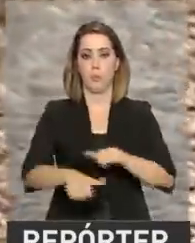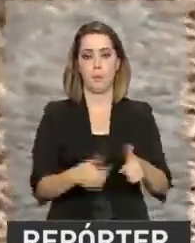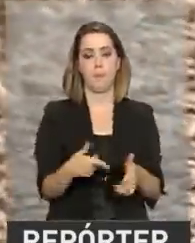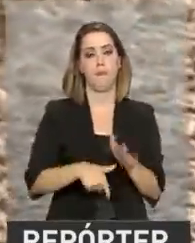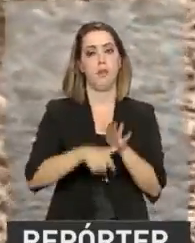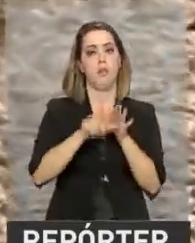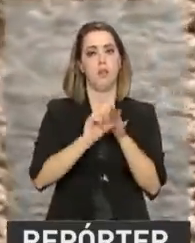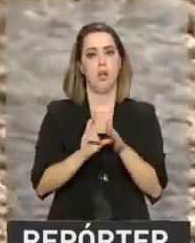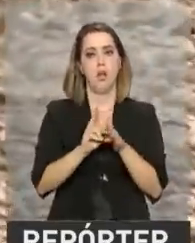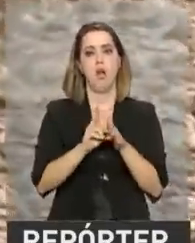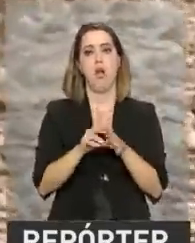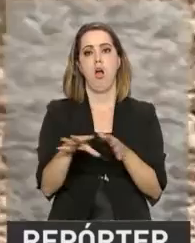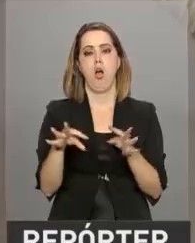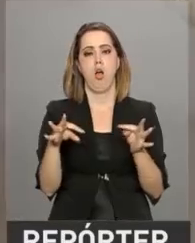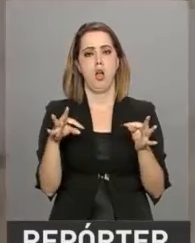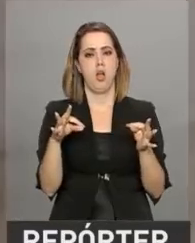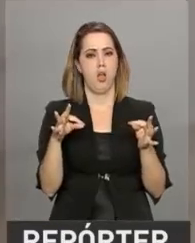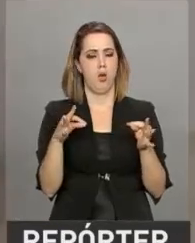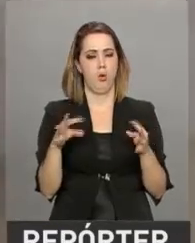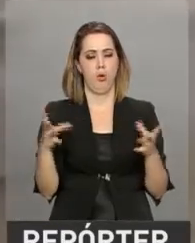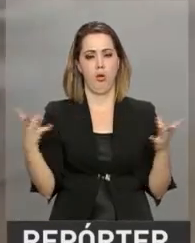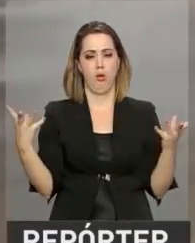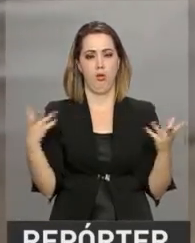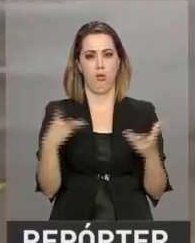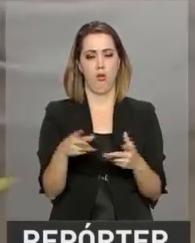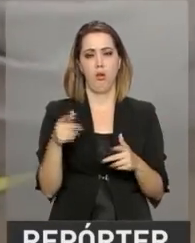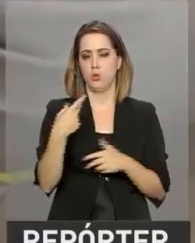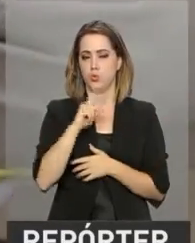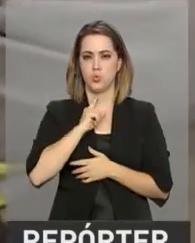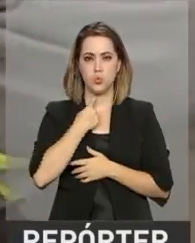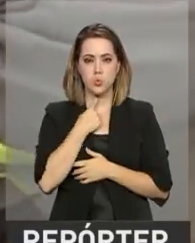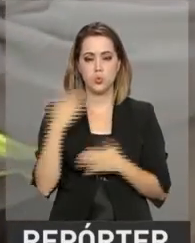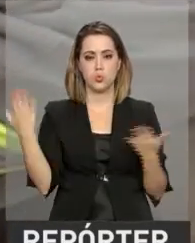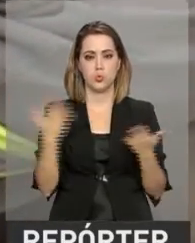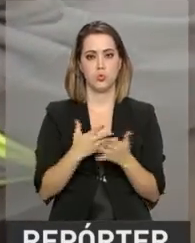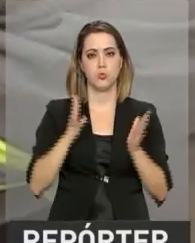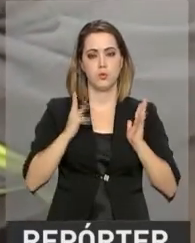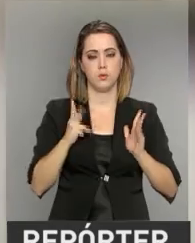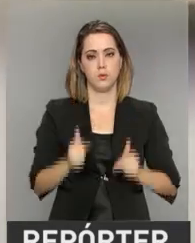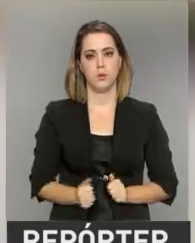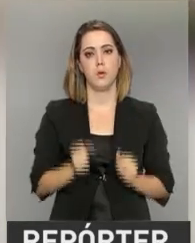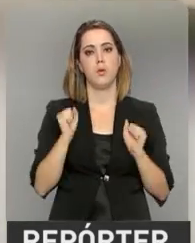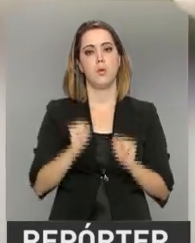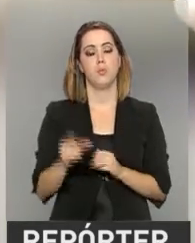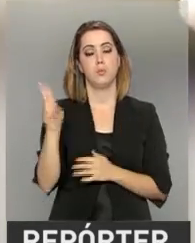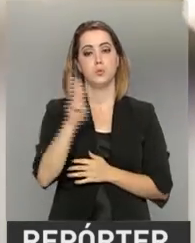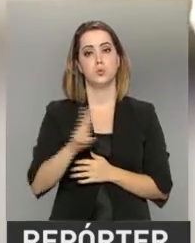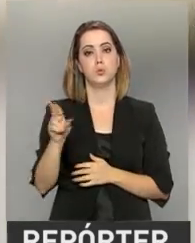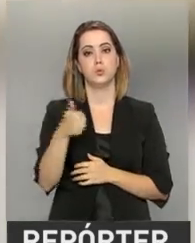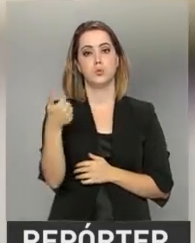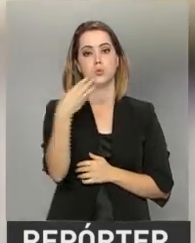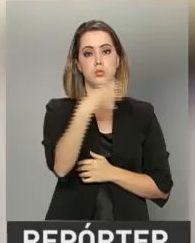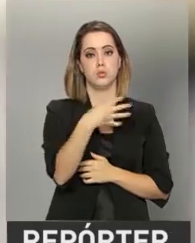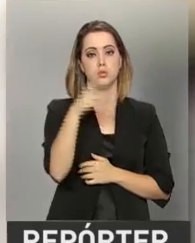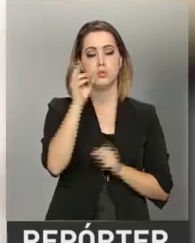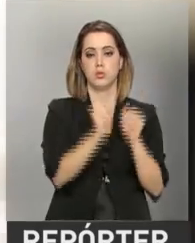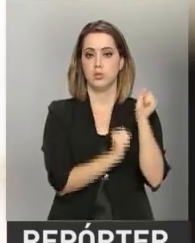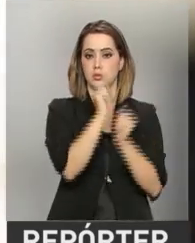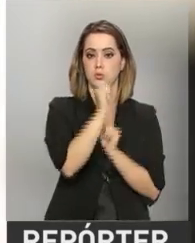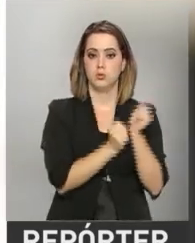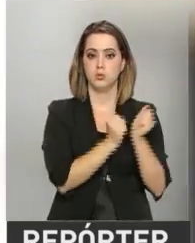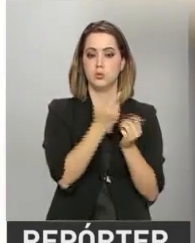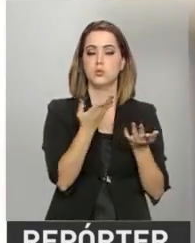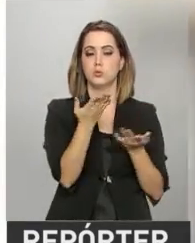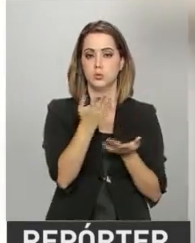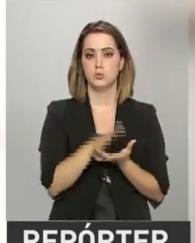antes turva e poluída sair límpida e pronta para ser utilizada em 14 indústrias a maioria do pólo